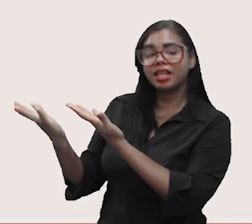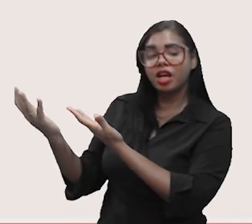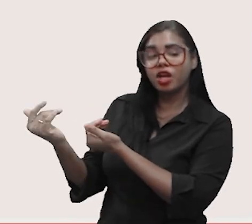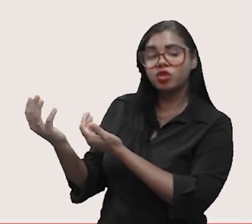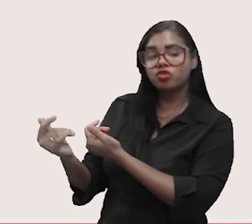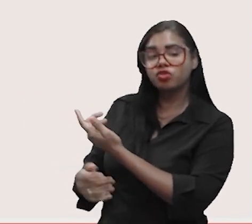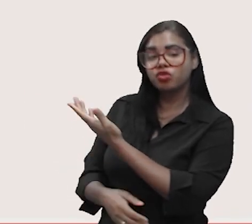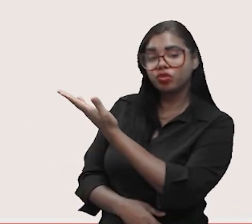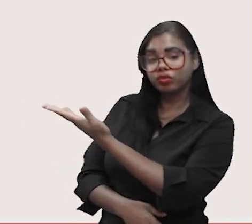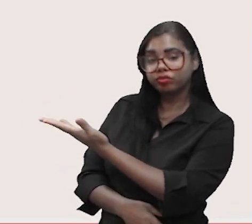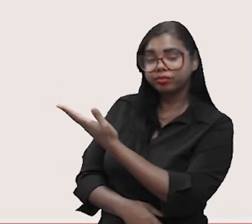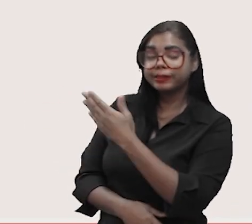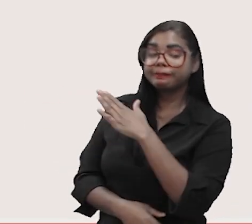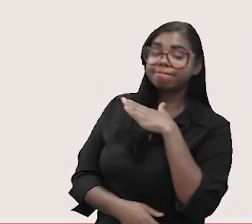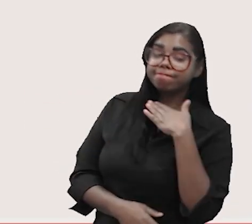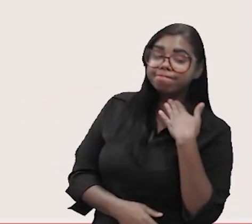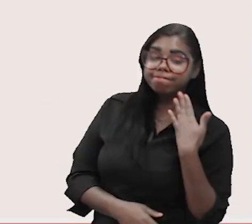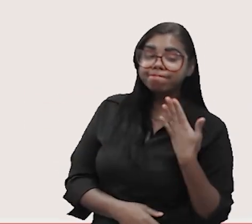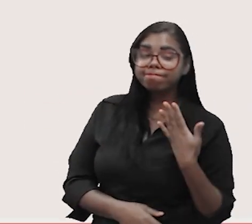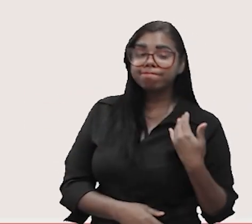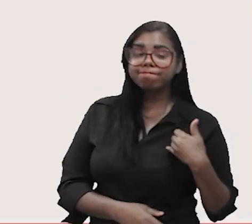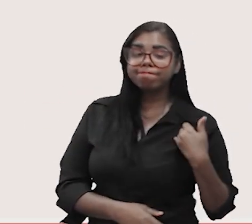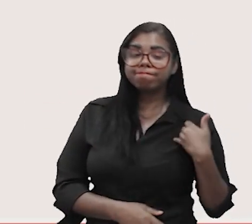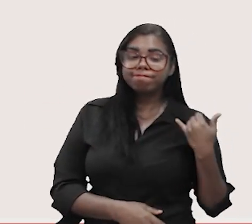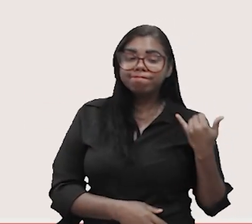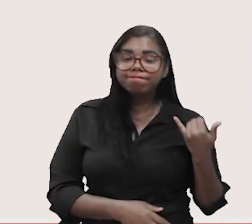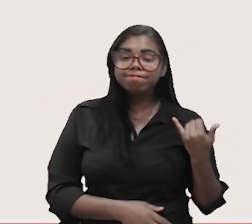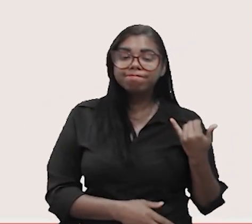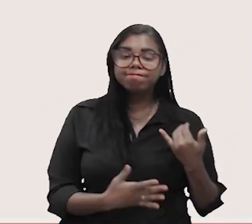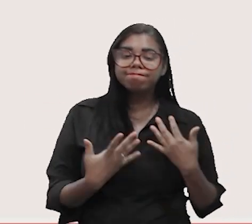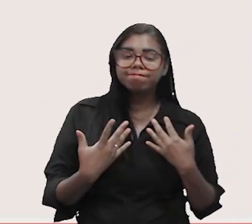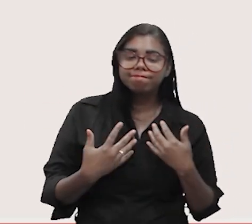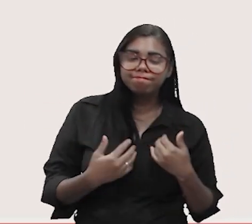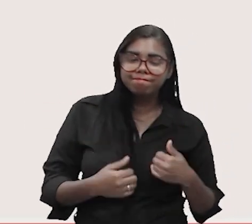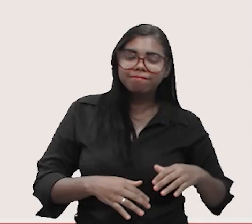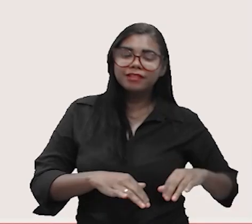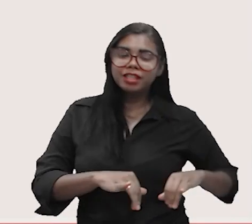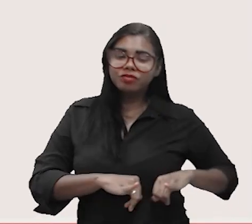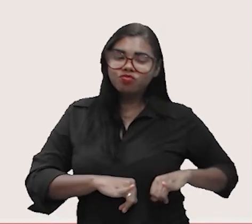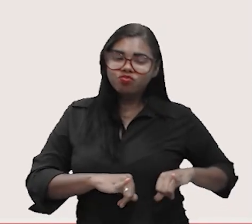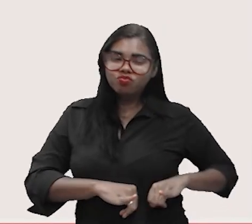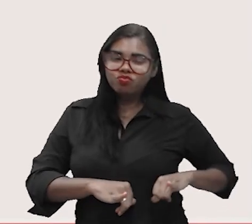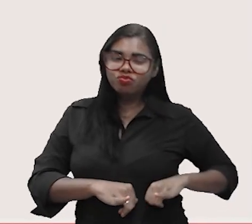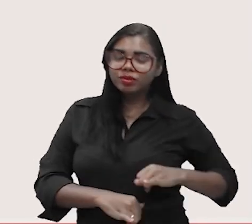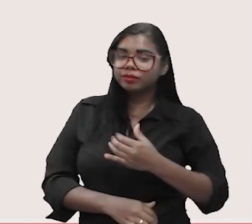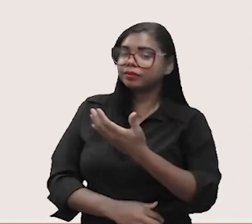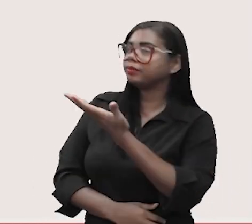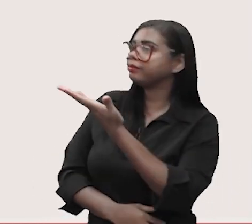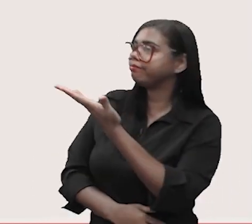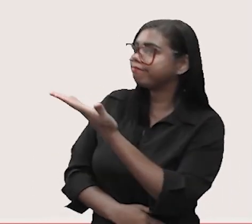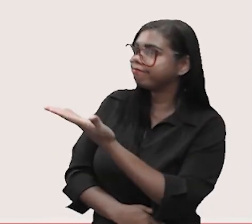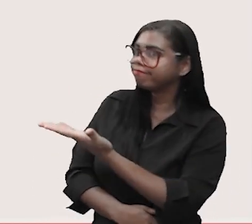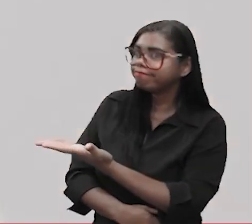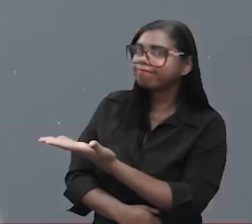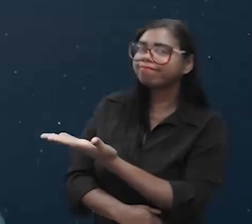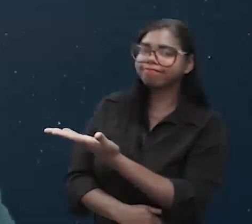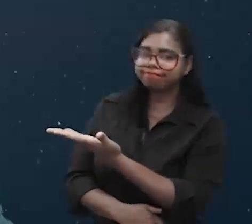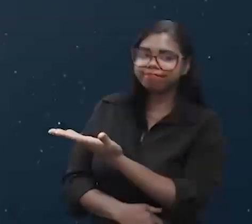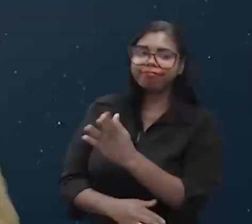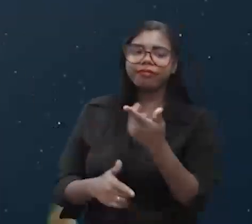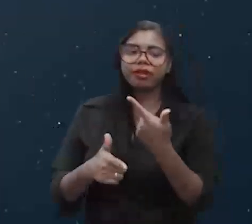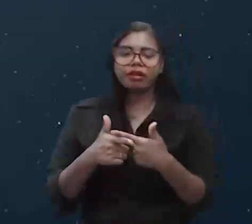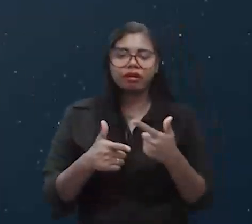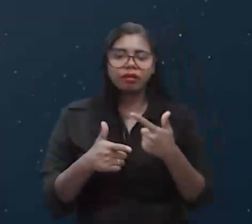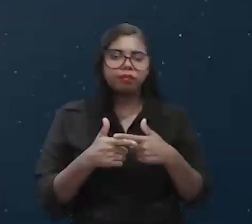pouquinho mais velho, um pouquinho mais desgastado, mais sofrido, passou por problemas neurológicos, foi tomado